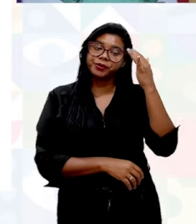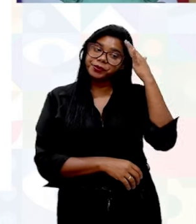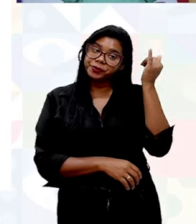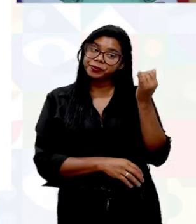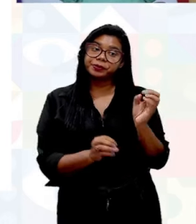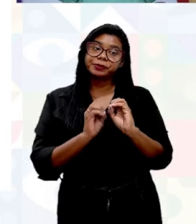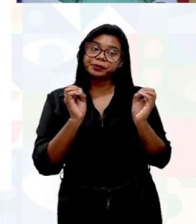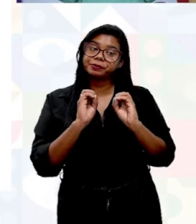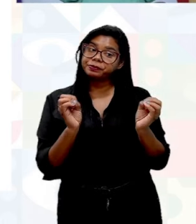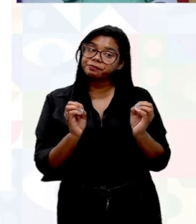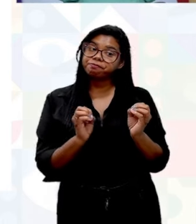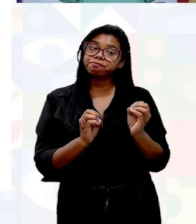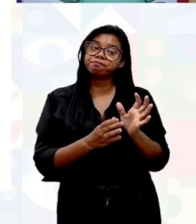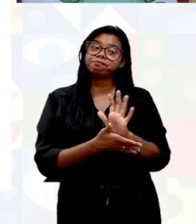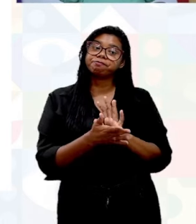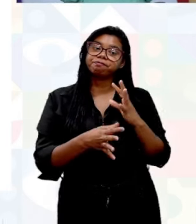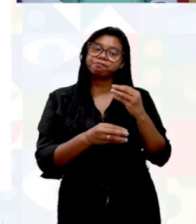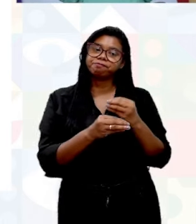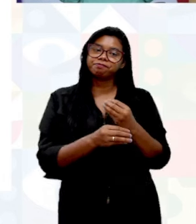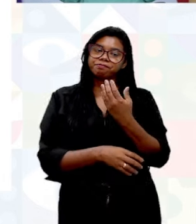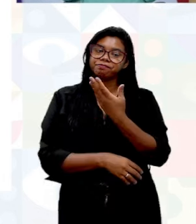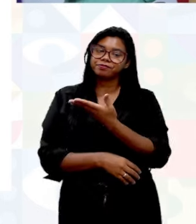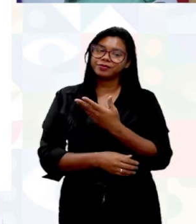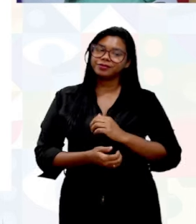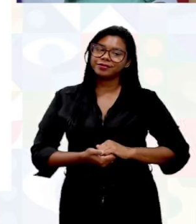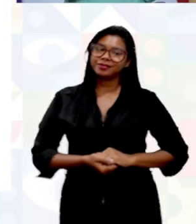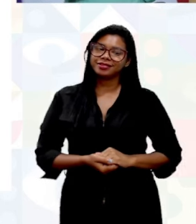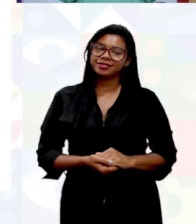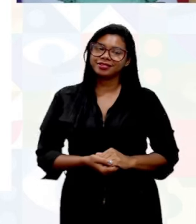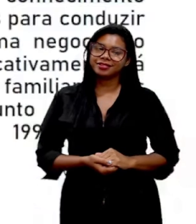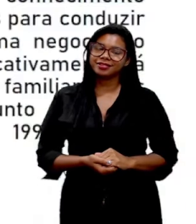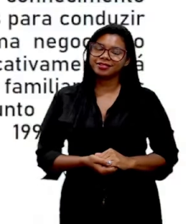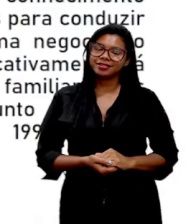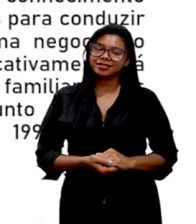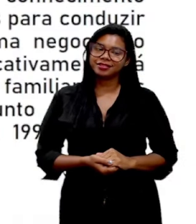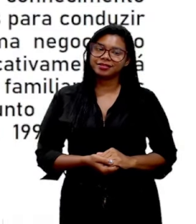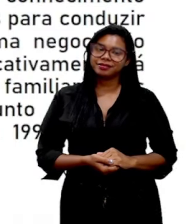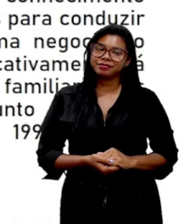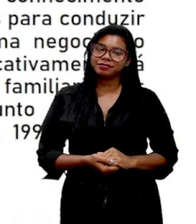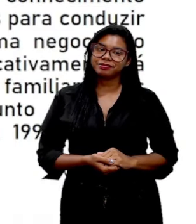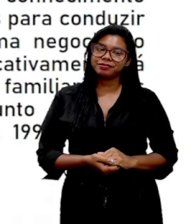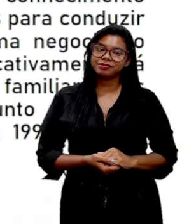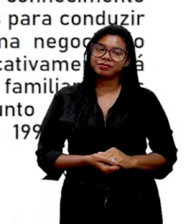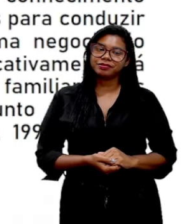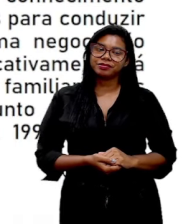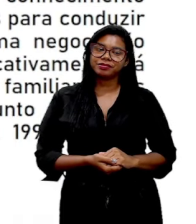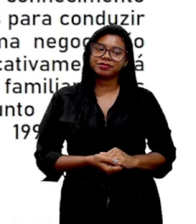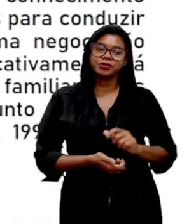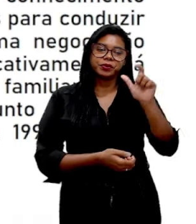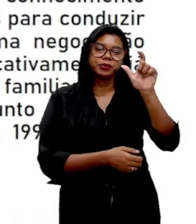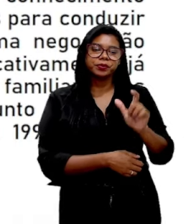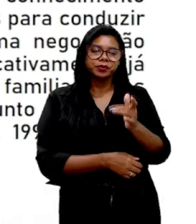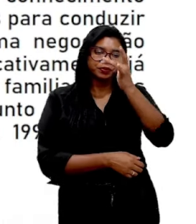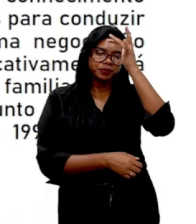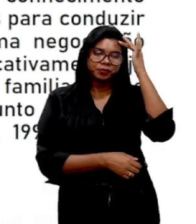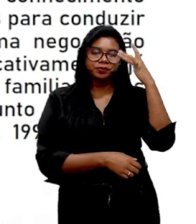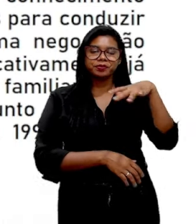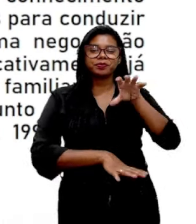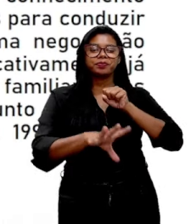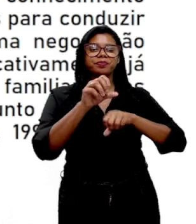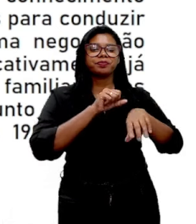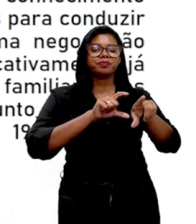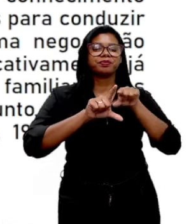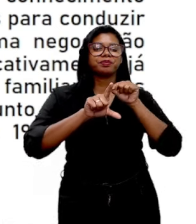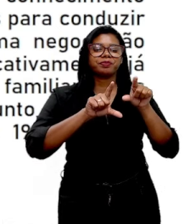assunto, tá? Então, bora lá, do slide. Quando pessoas sem conhecimento apropriado são